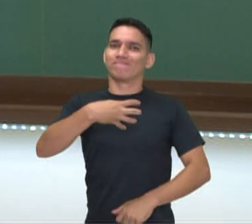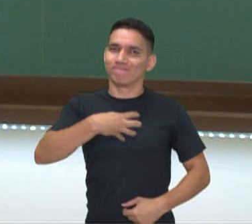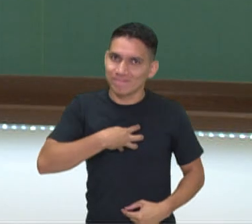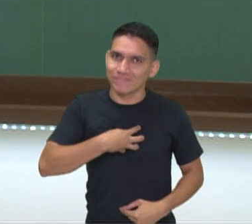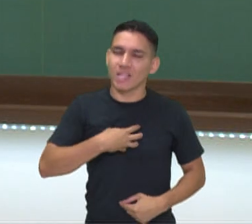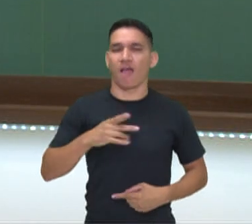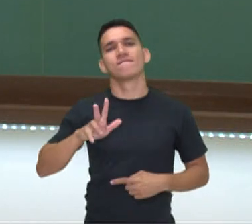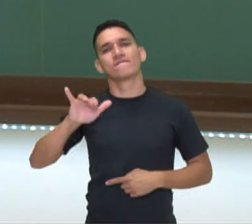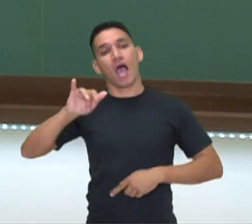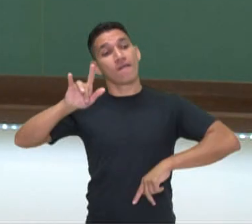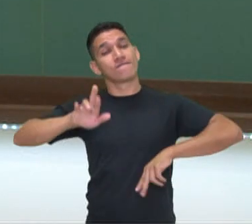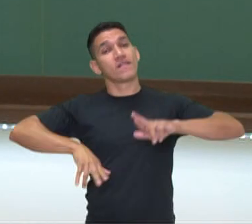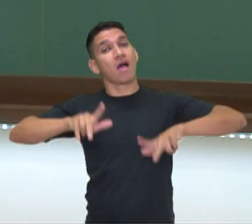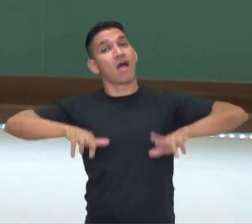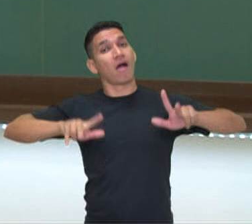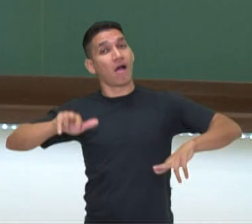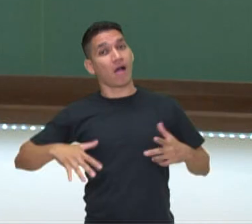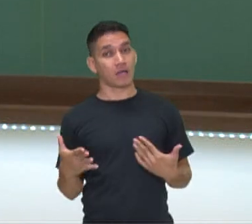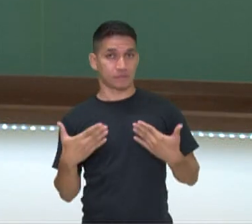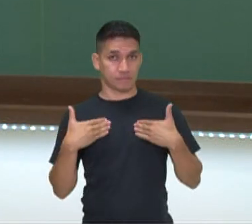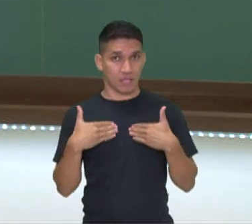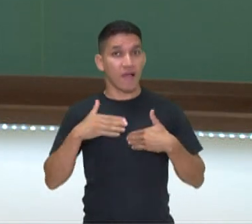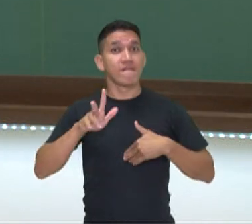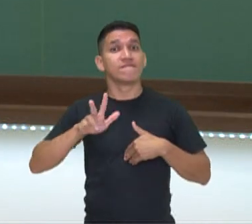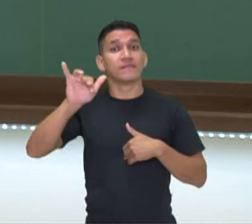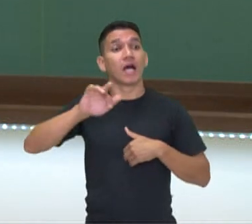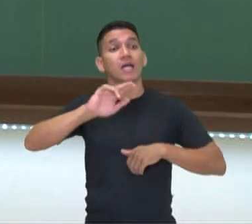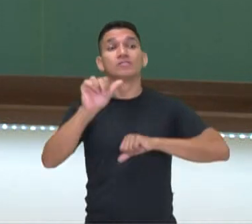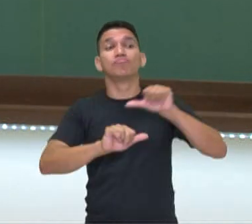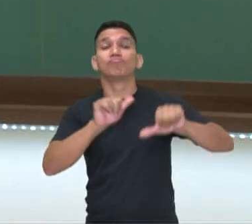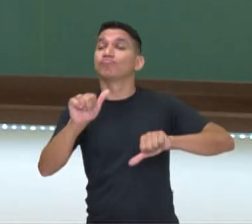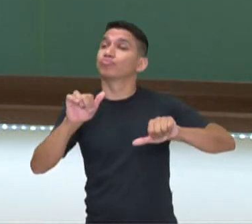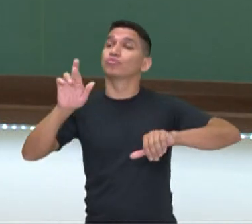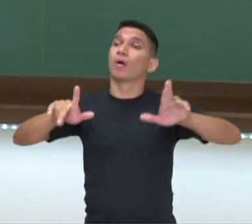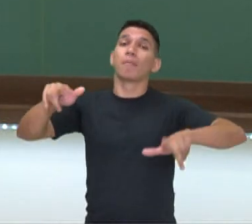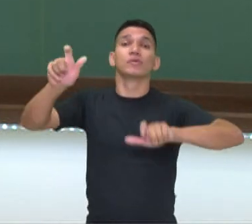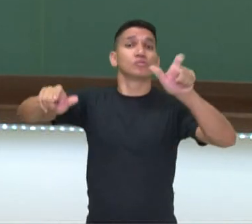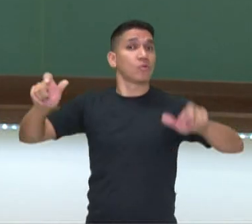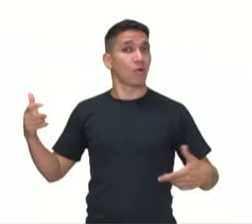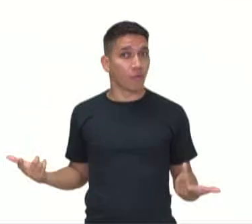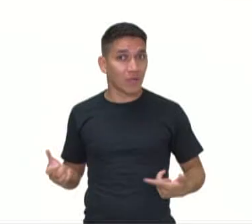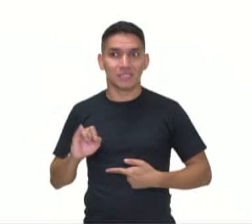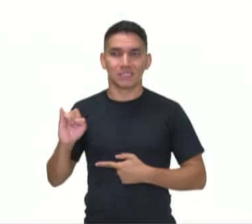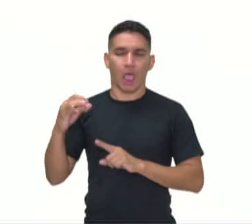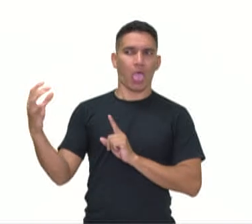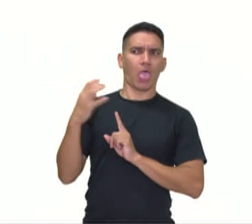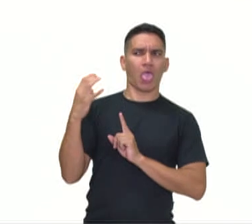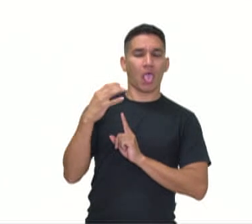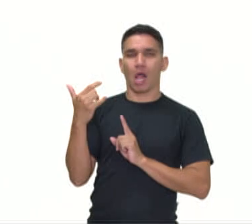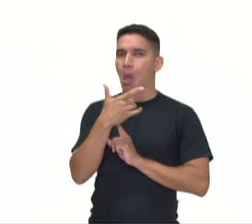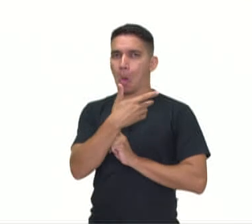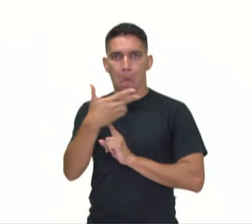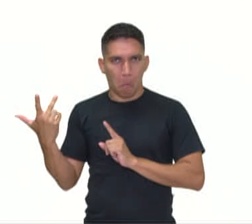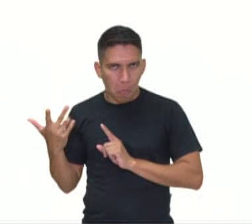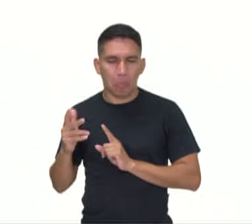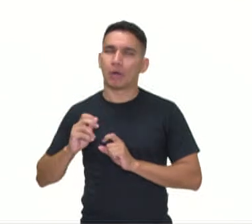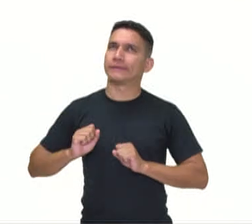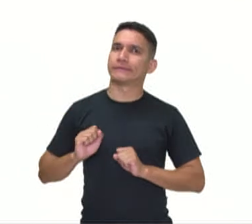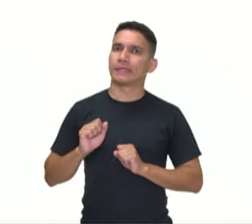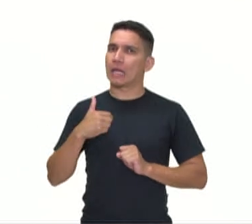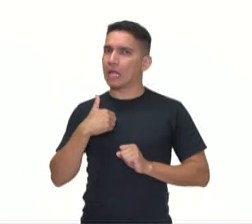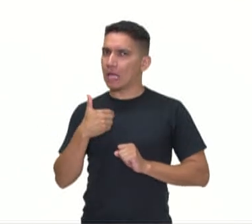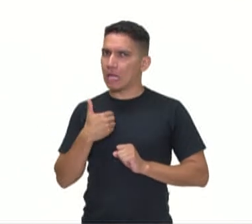vão variar, vão depender de pessoa para pessoa. Sempre que algo me afeta, isto é, que não me